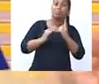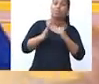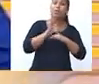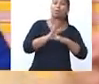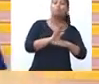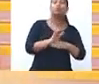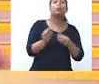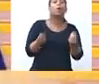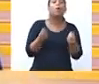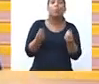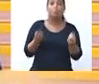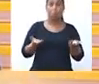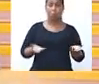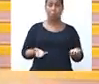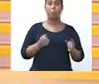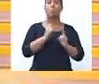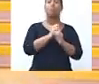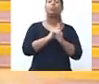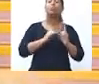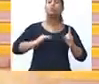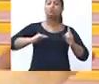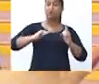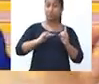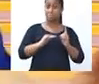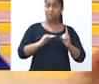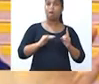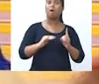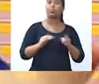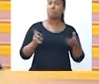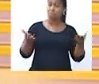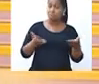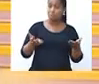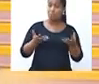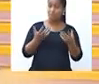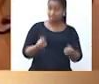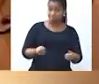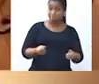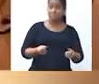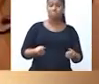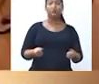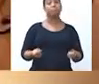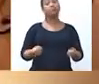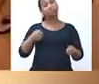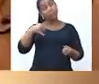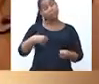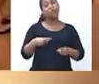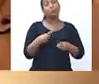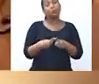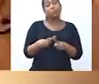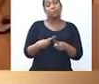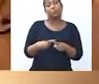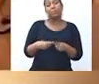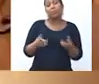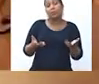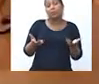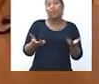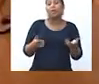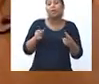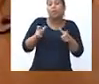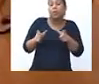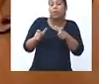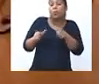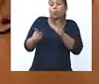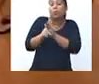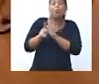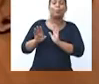sociais. Como é que funciona? A sociedade, nesse ponto, aceita? É, porque aí é como, assim, aquele é o lugar